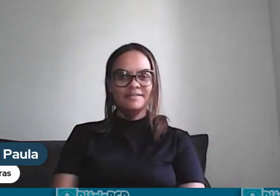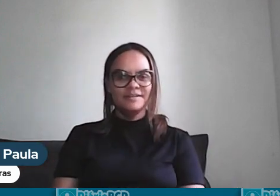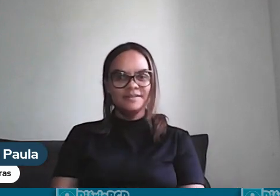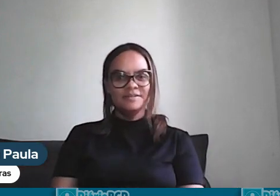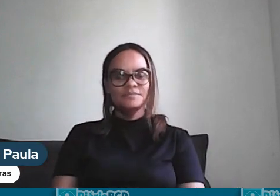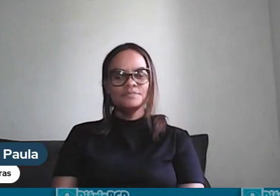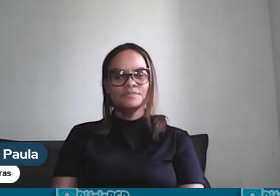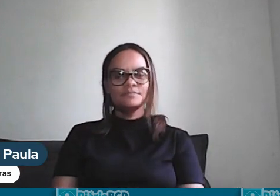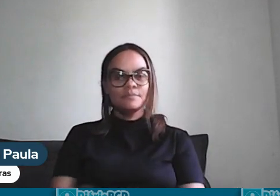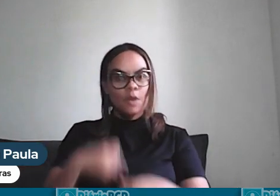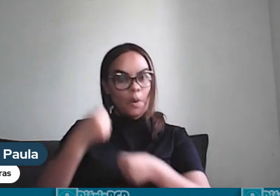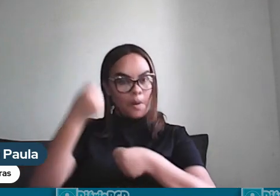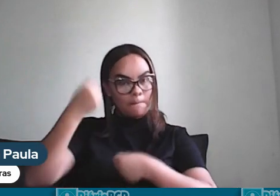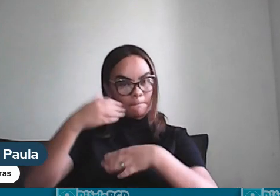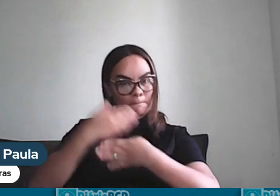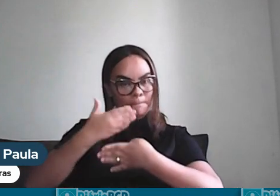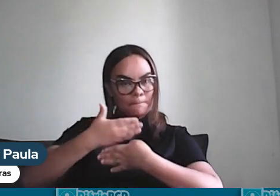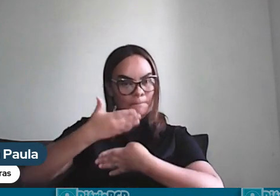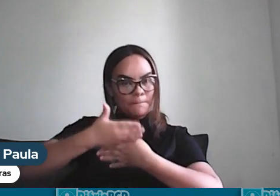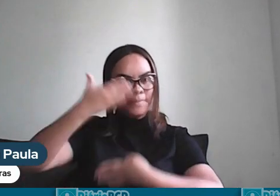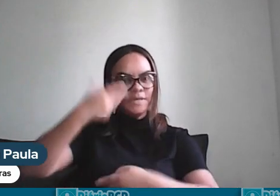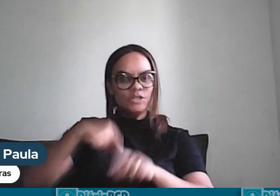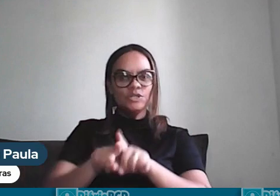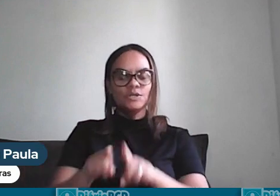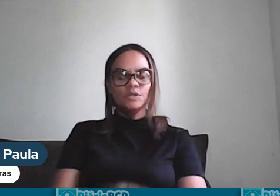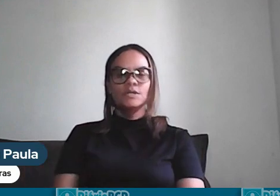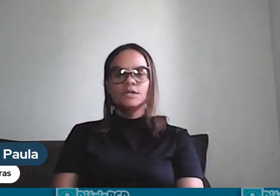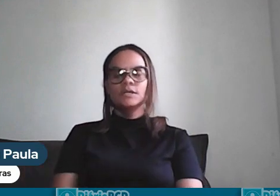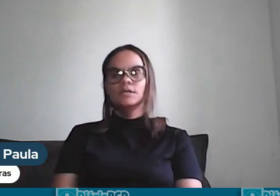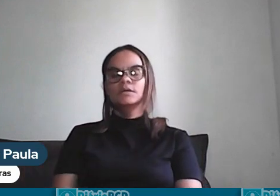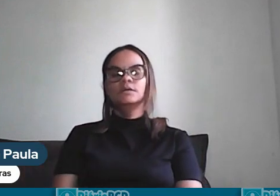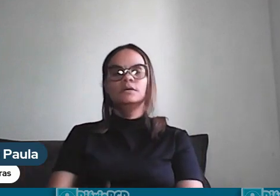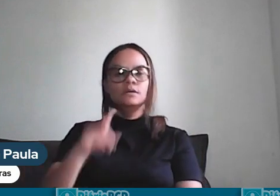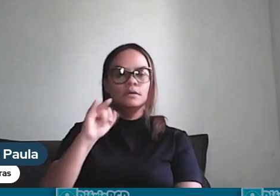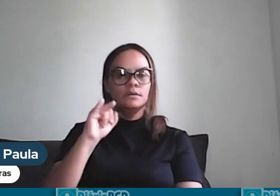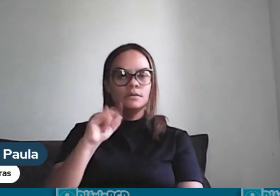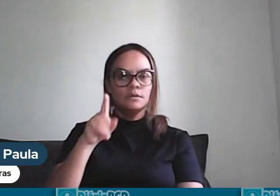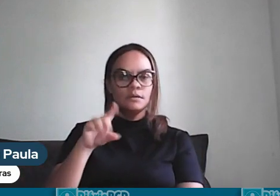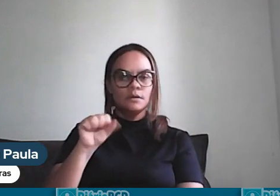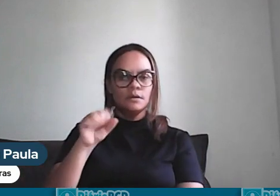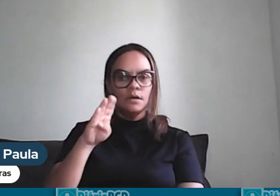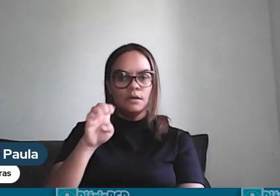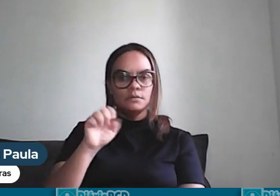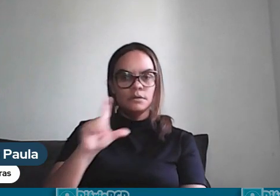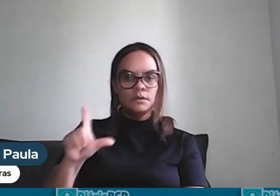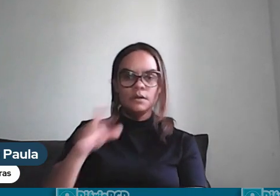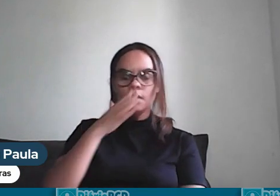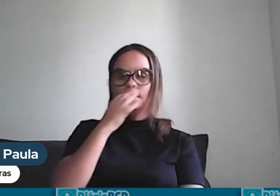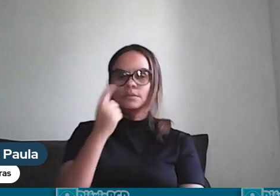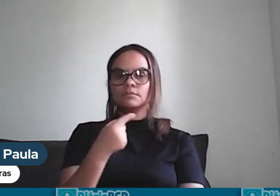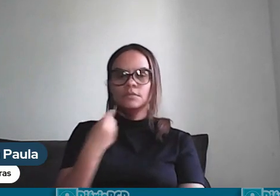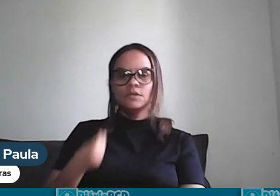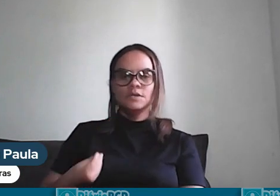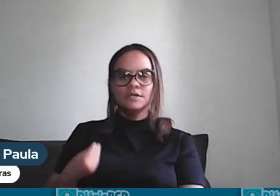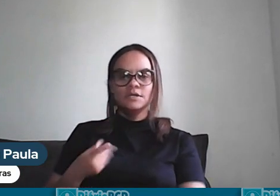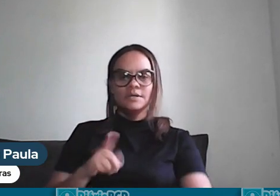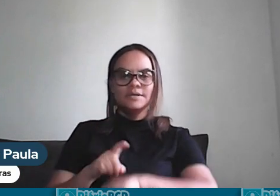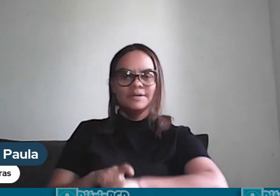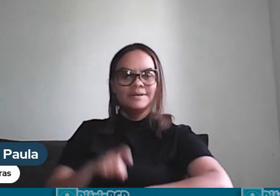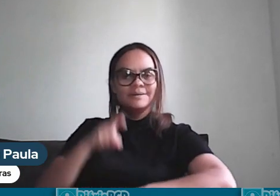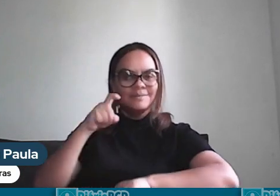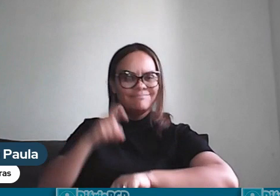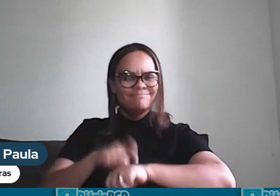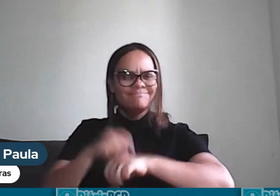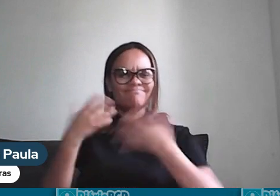parede. Doutora Isabel, nós estamos vivendo momentos